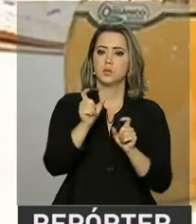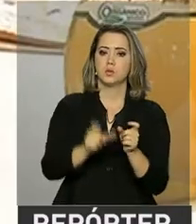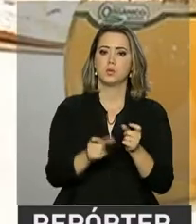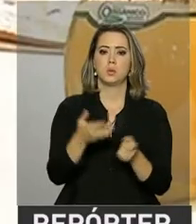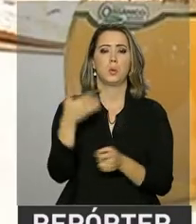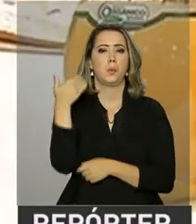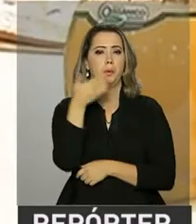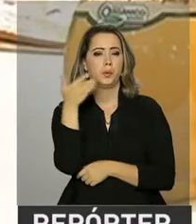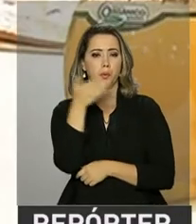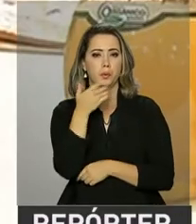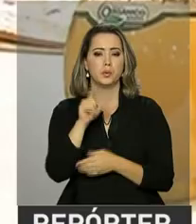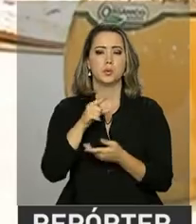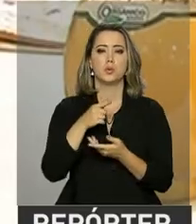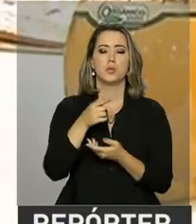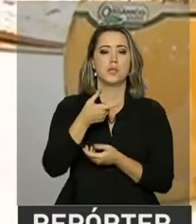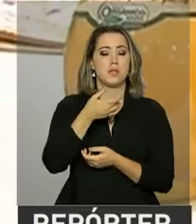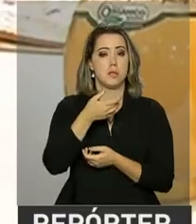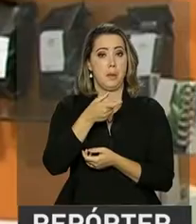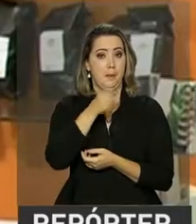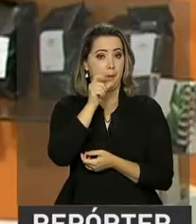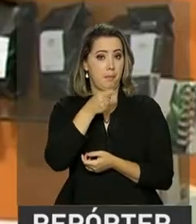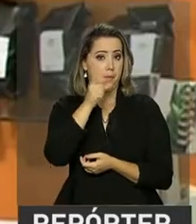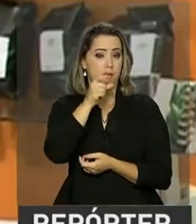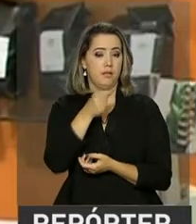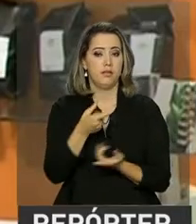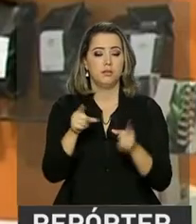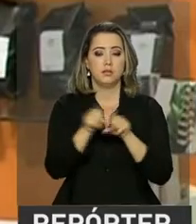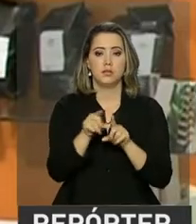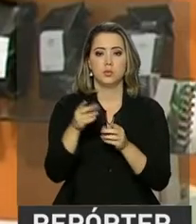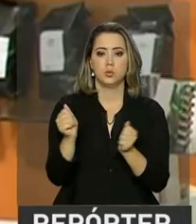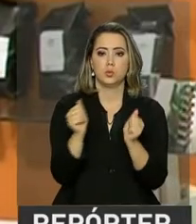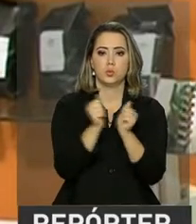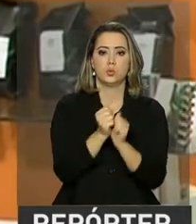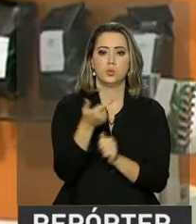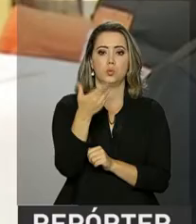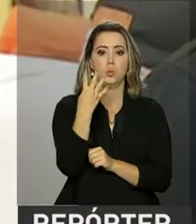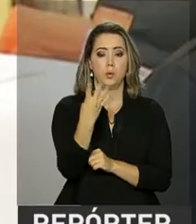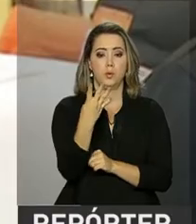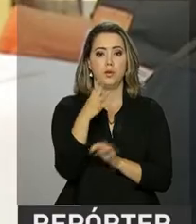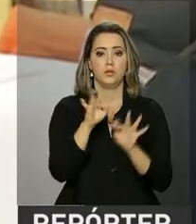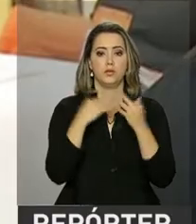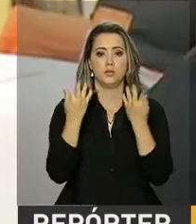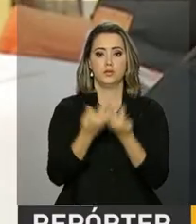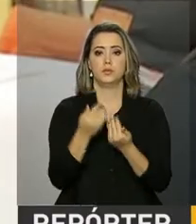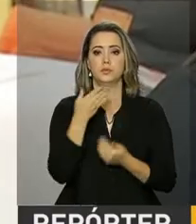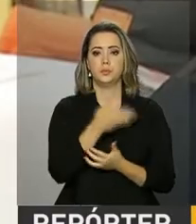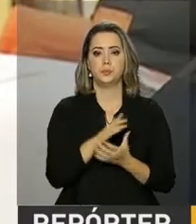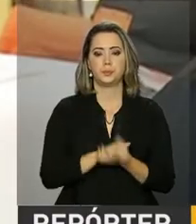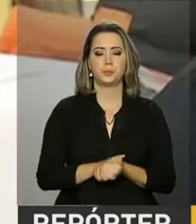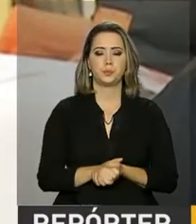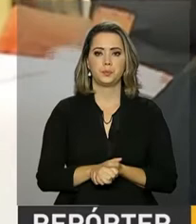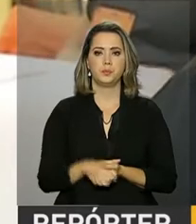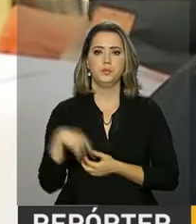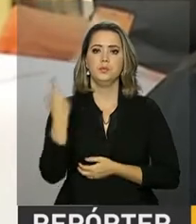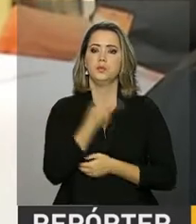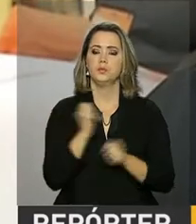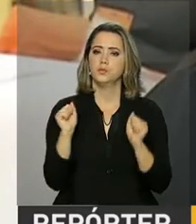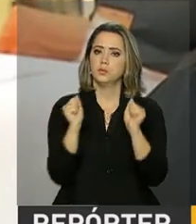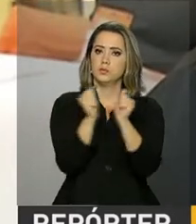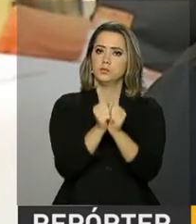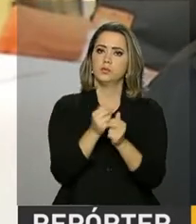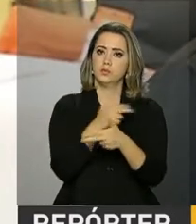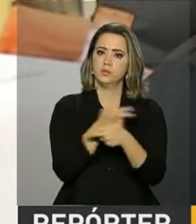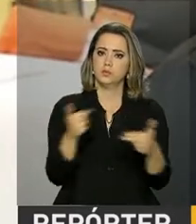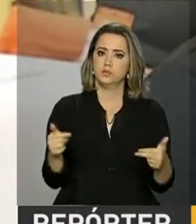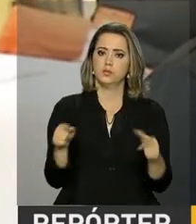geleias e licores orgânicos de frutas regionais que produz com outras quatro famílias. A gente fomenta essa sustentabilidade através dos